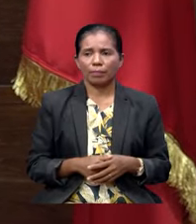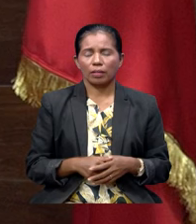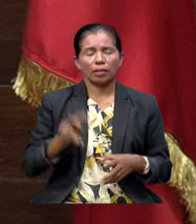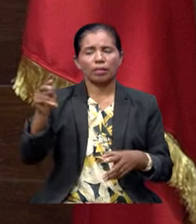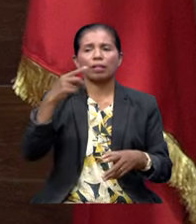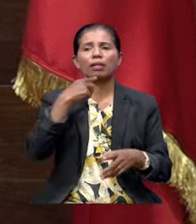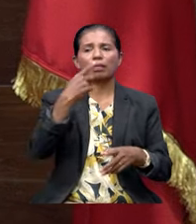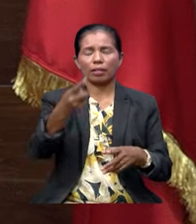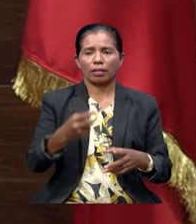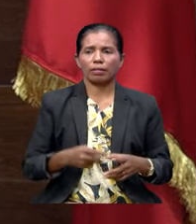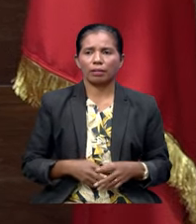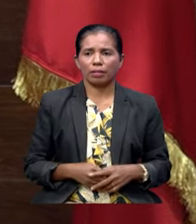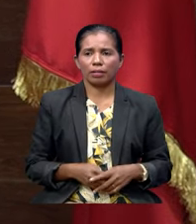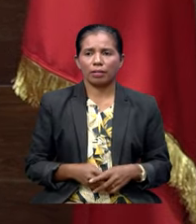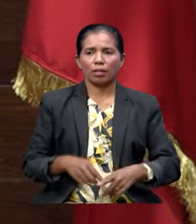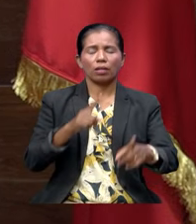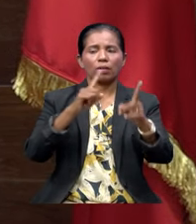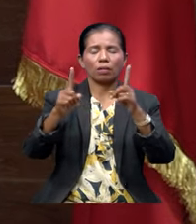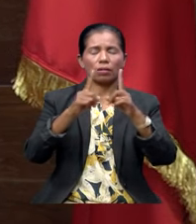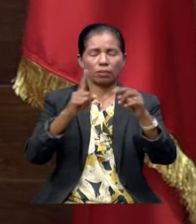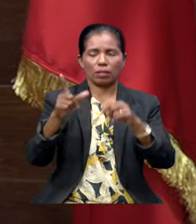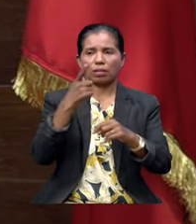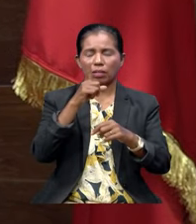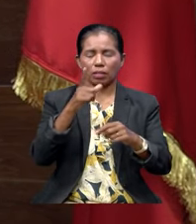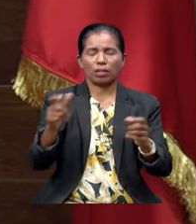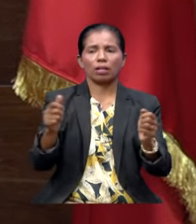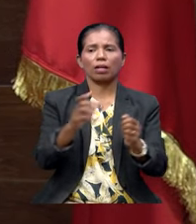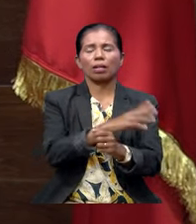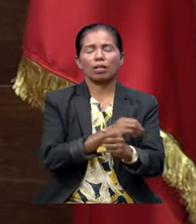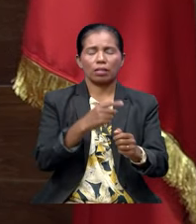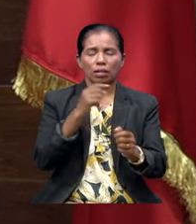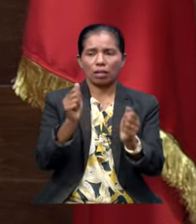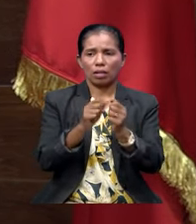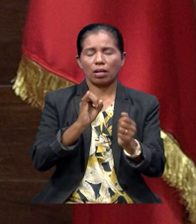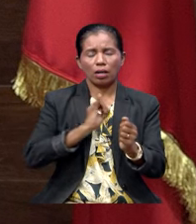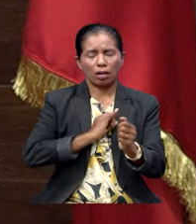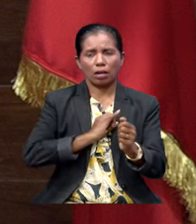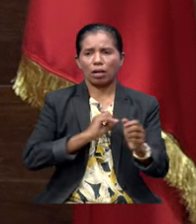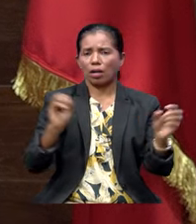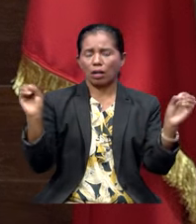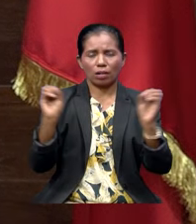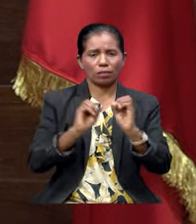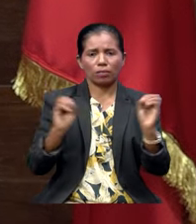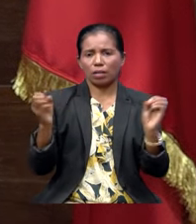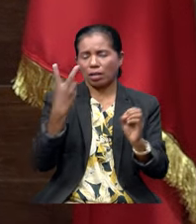Niatete. Colia a língua espanhola, uau, minha tete. Eu nunca